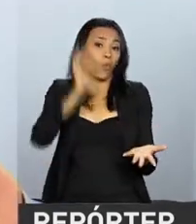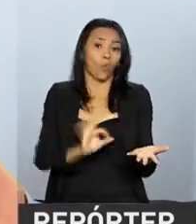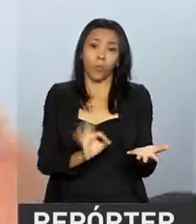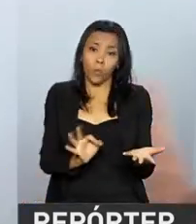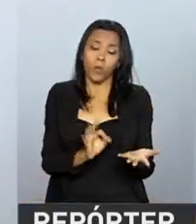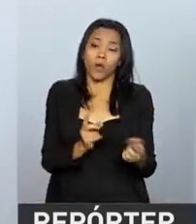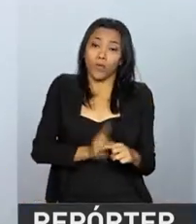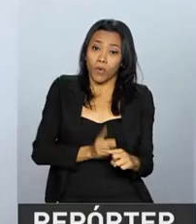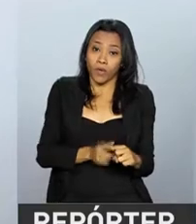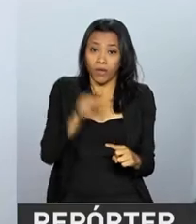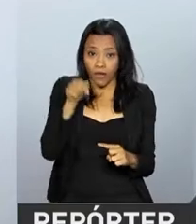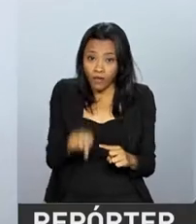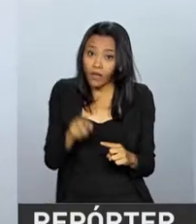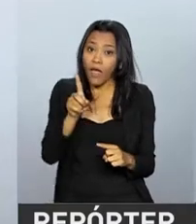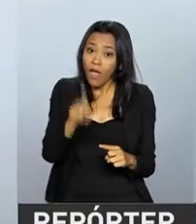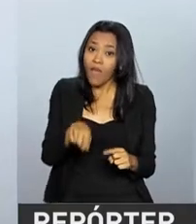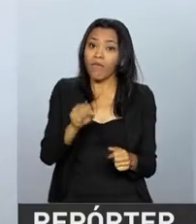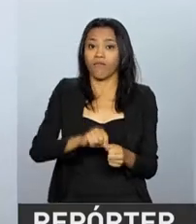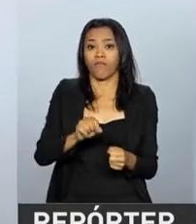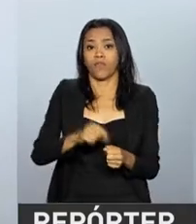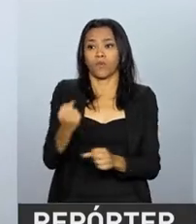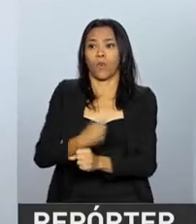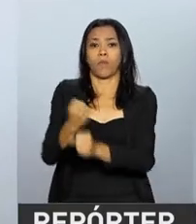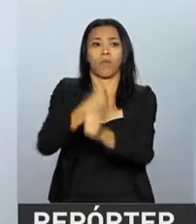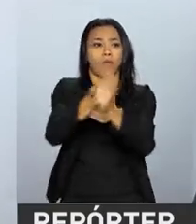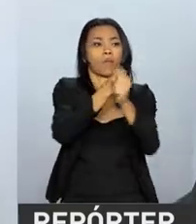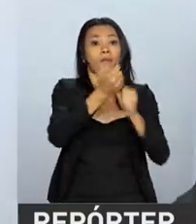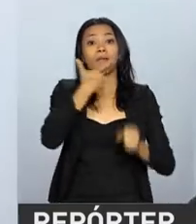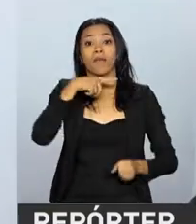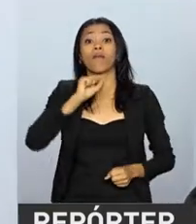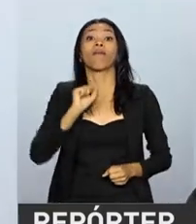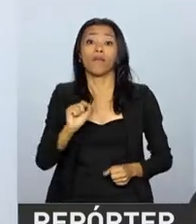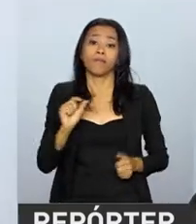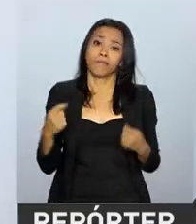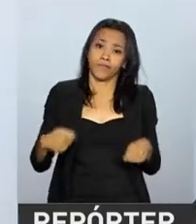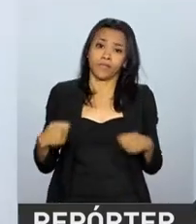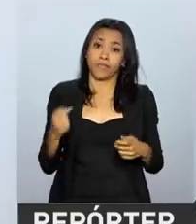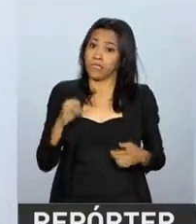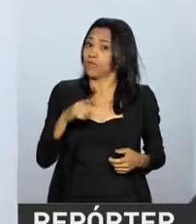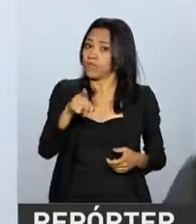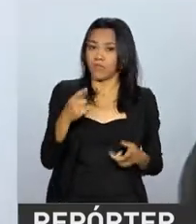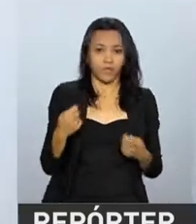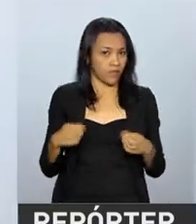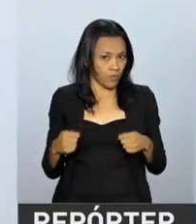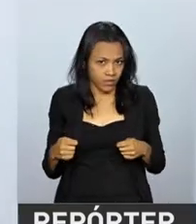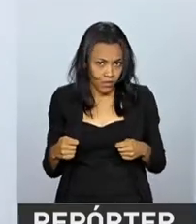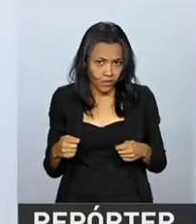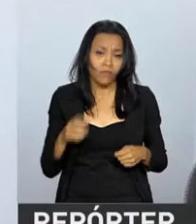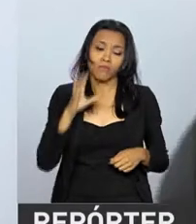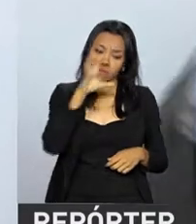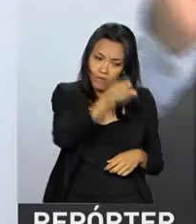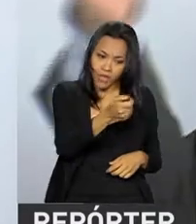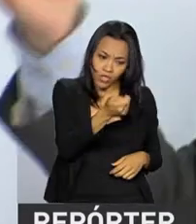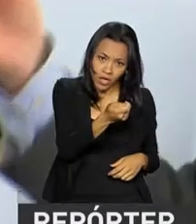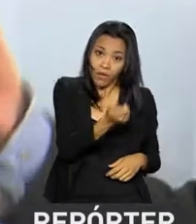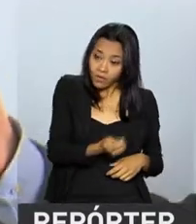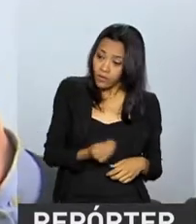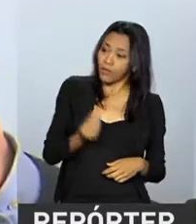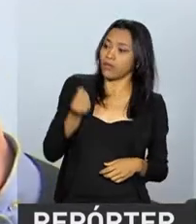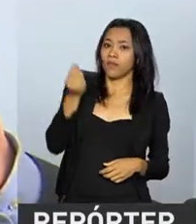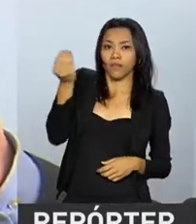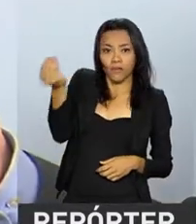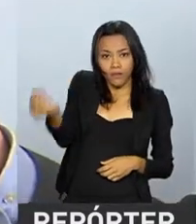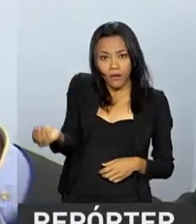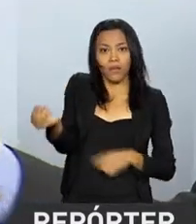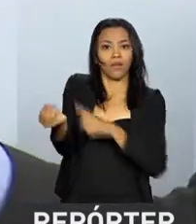aqui foi feito para quem precisa se você não precisa pega a chave leve na caixa